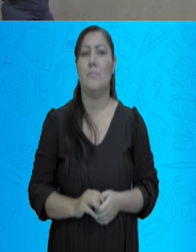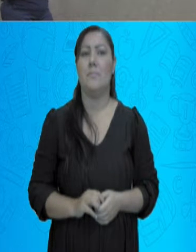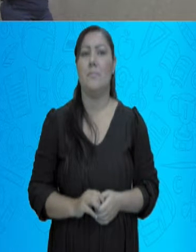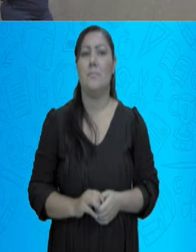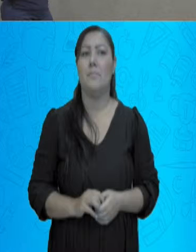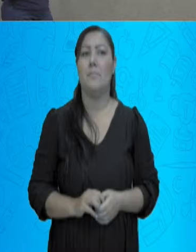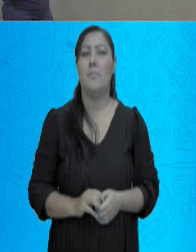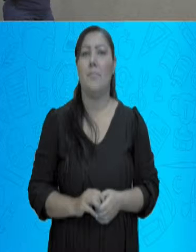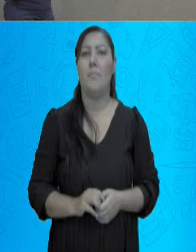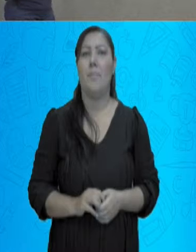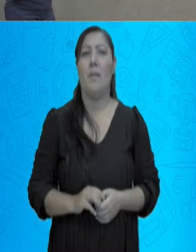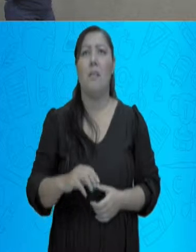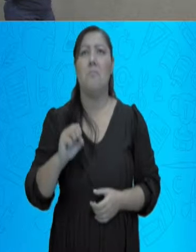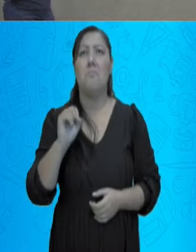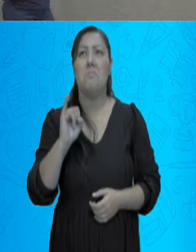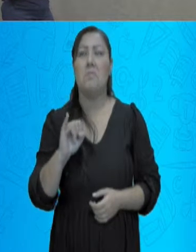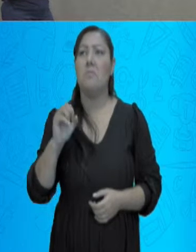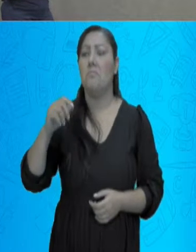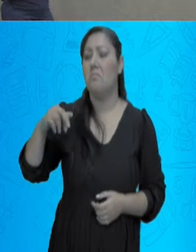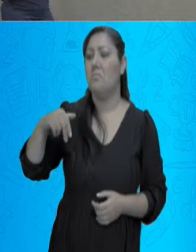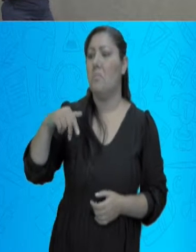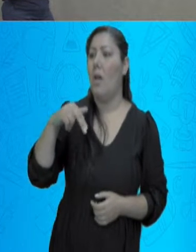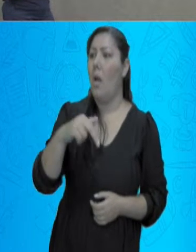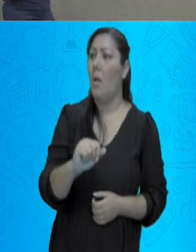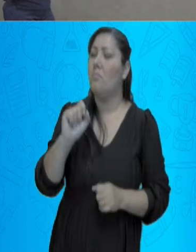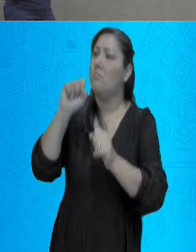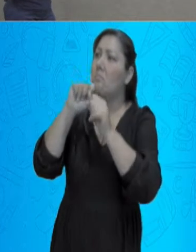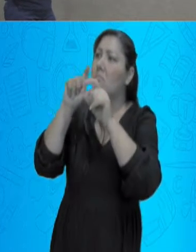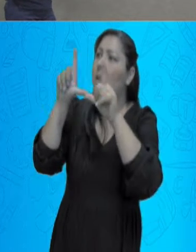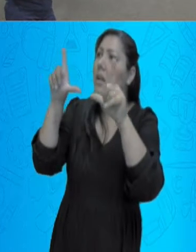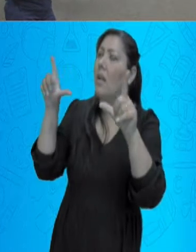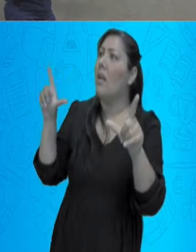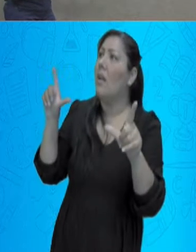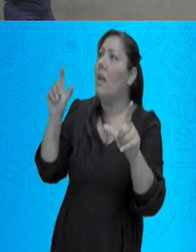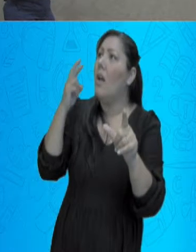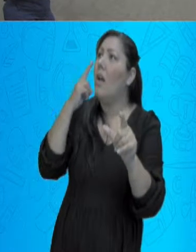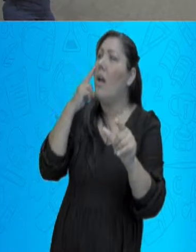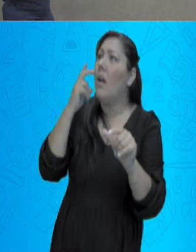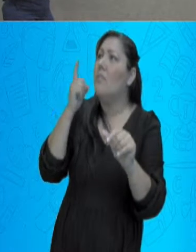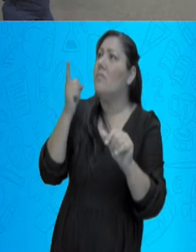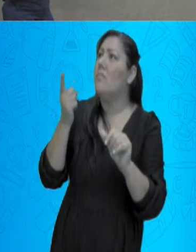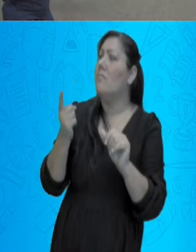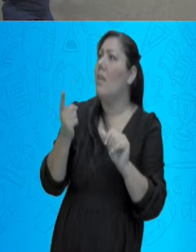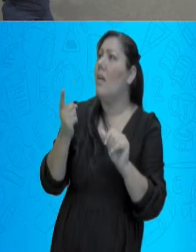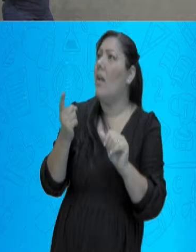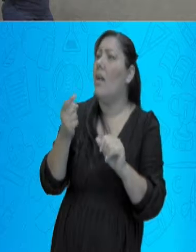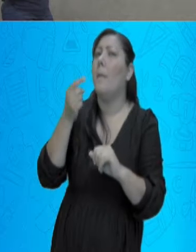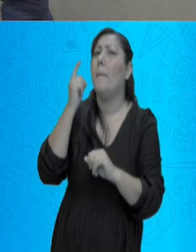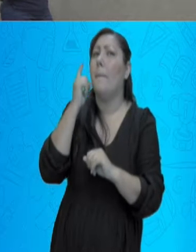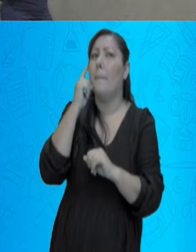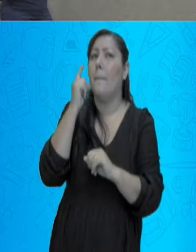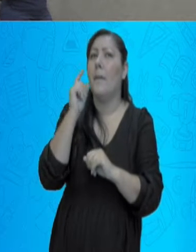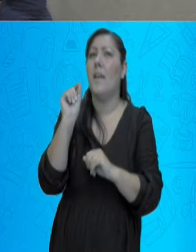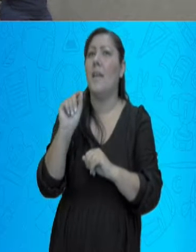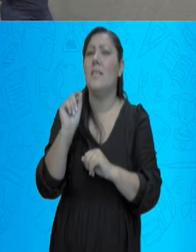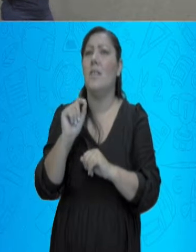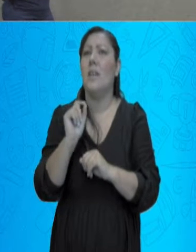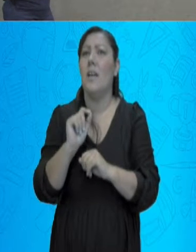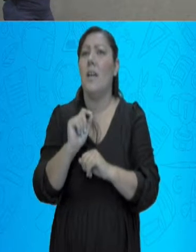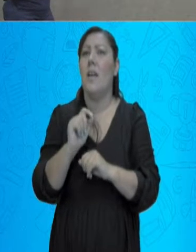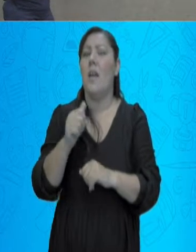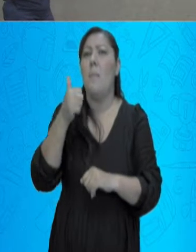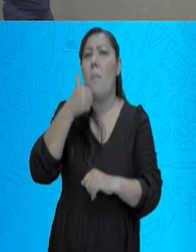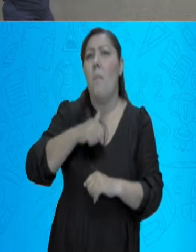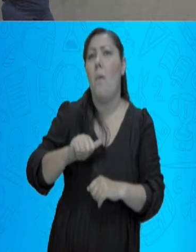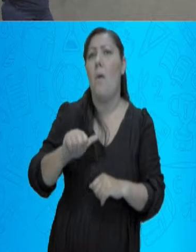observasse esse cartaz, você diria que ele pudesse talvez representar, né, um feminismo, não é mesmo?